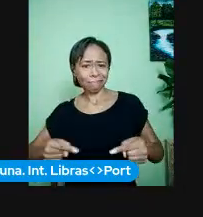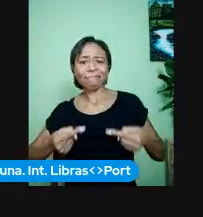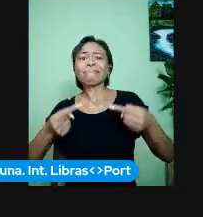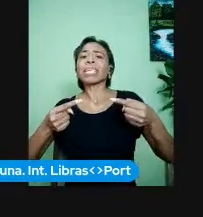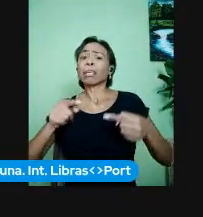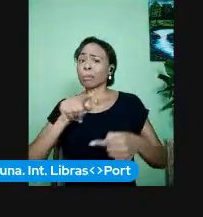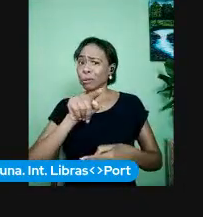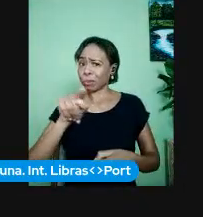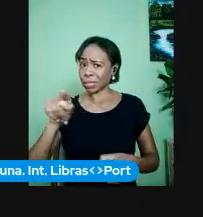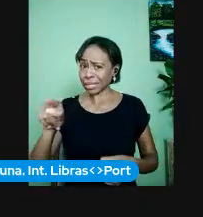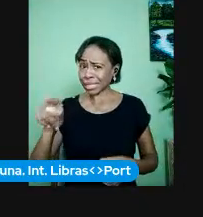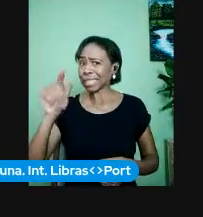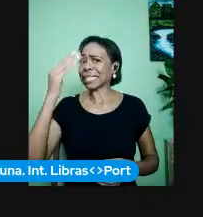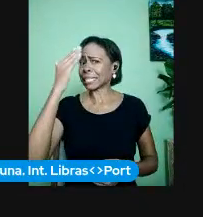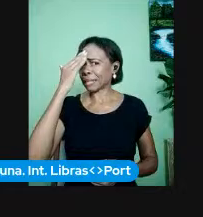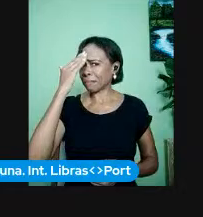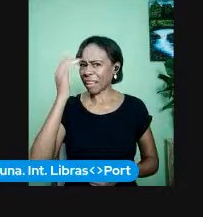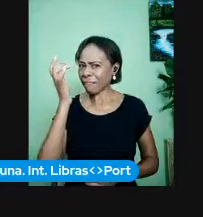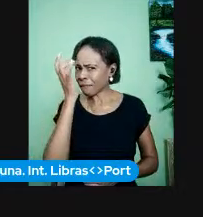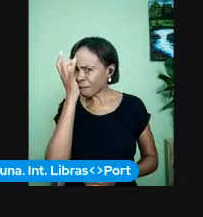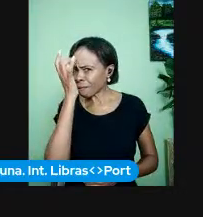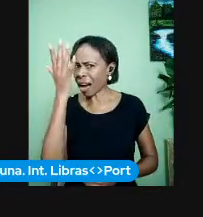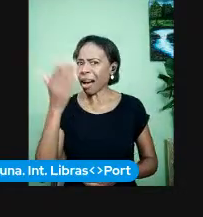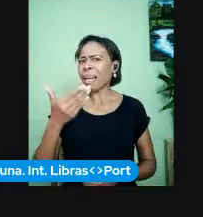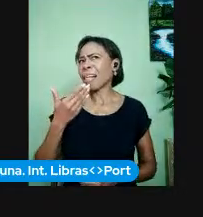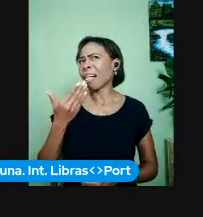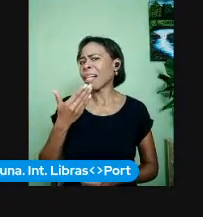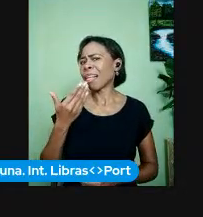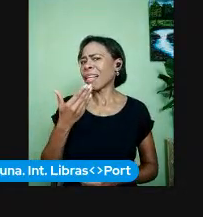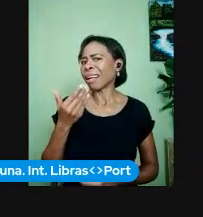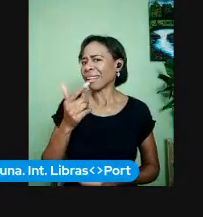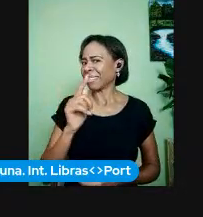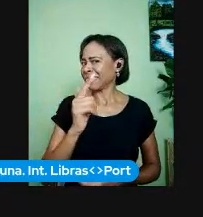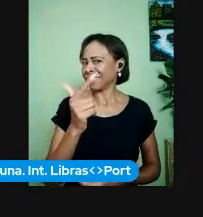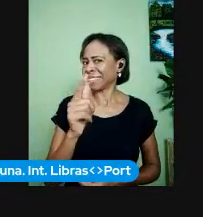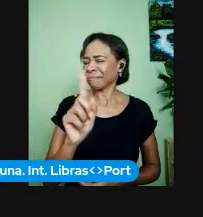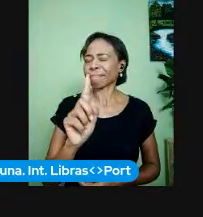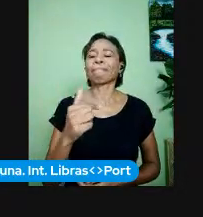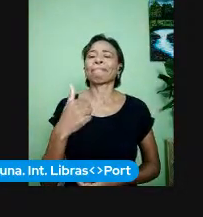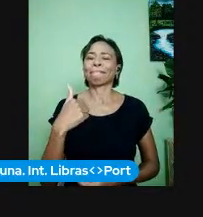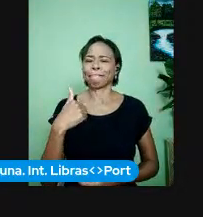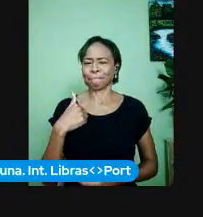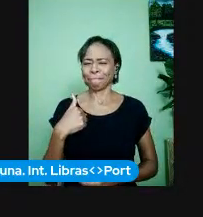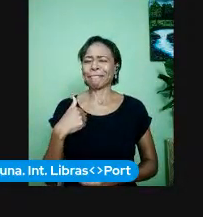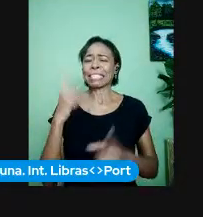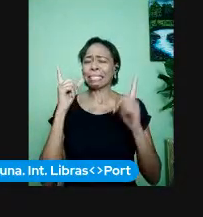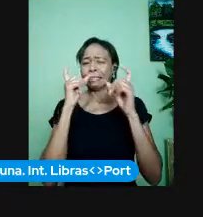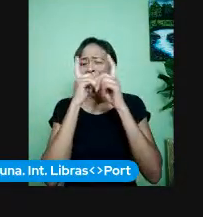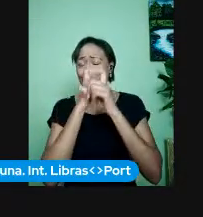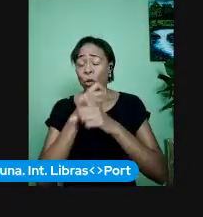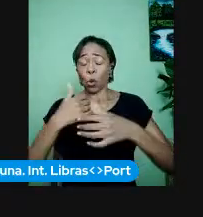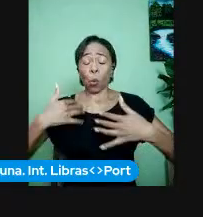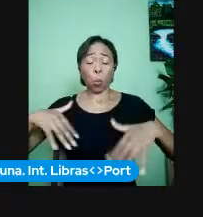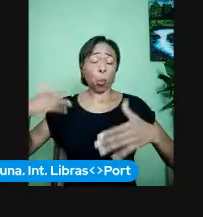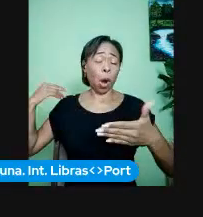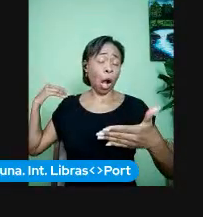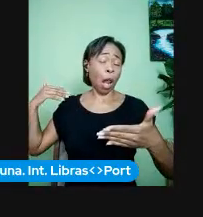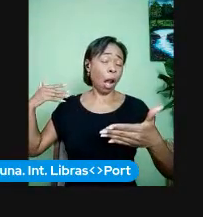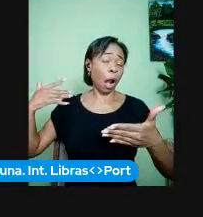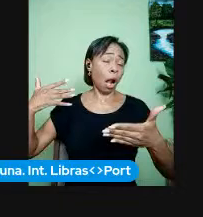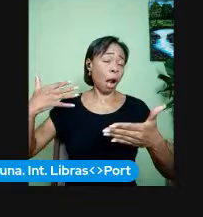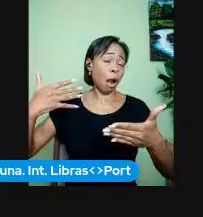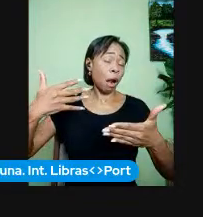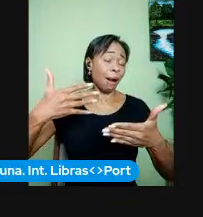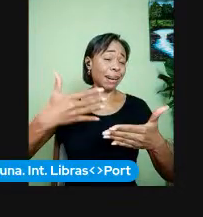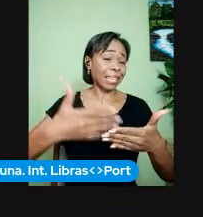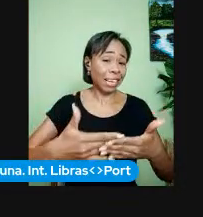entenderem que tudo muito fácil, mar de rosas, não, pelo contrário, precisei passar por toda essa jornada para que hoje, né, fosse aí